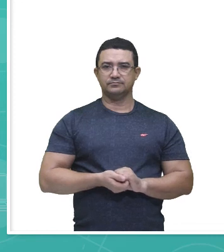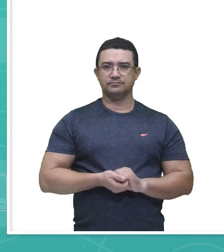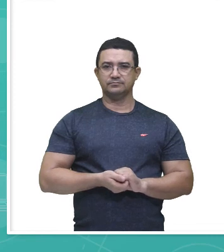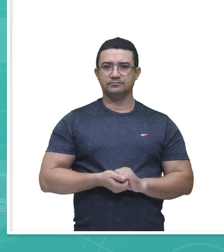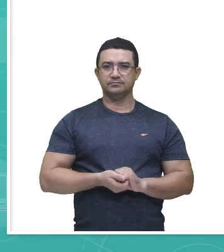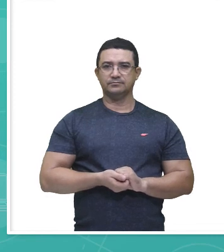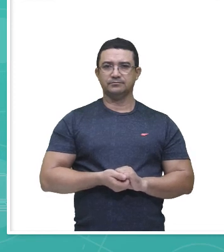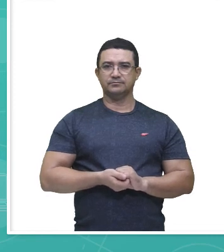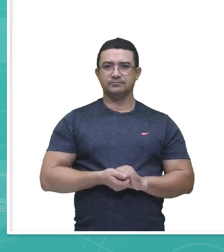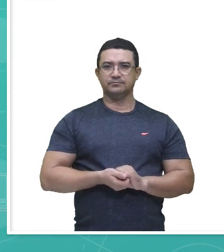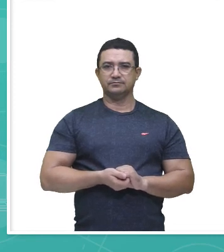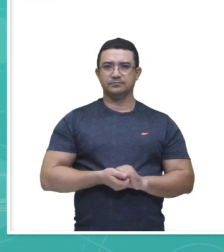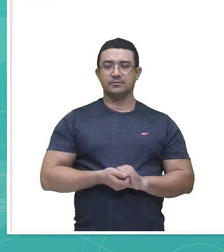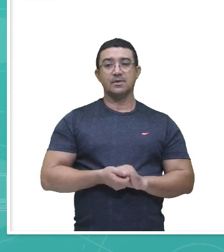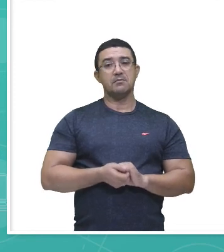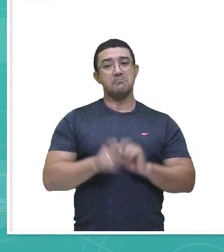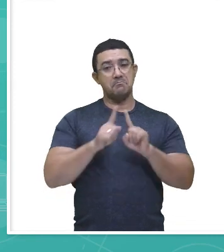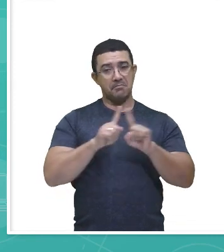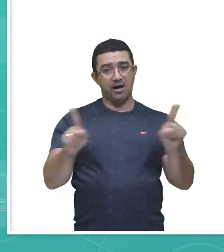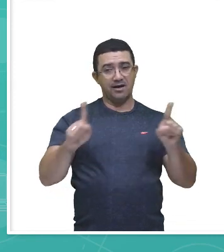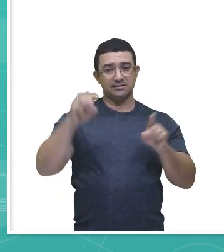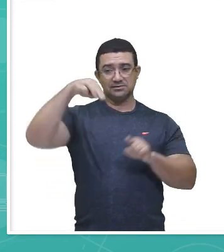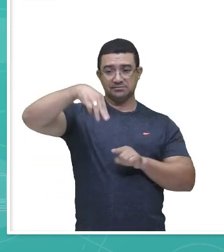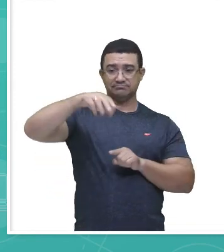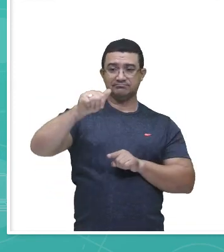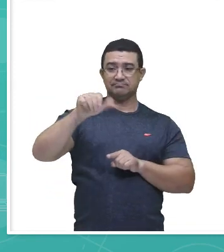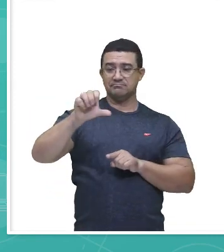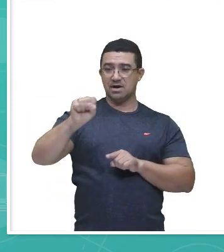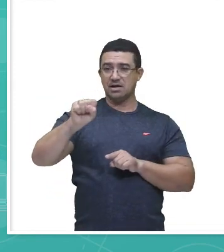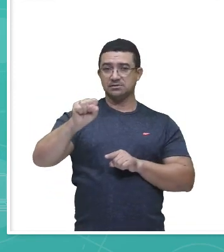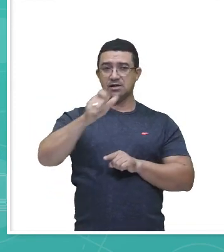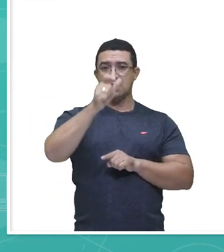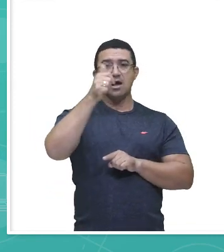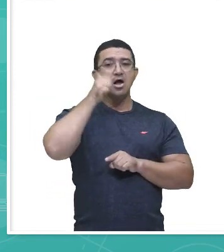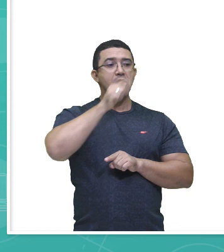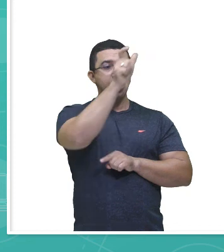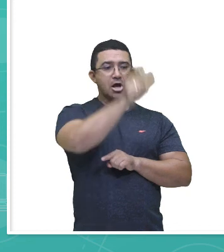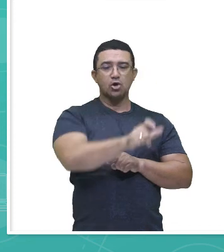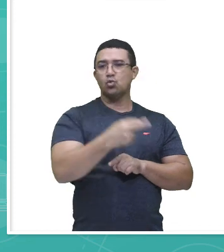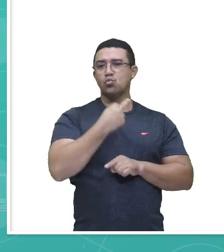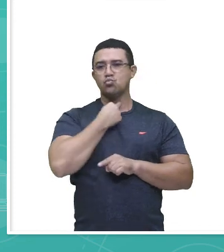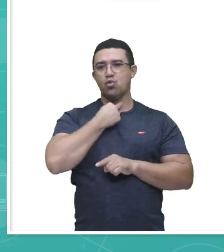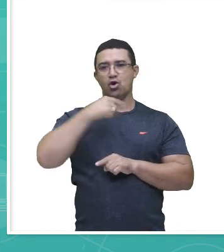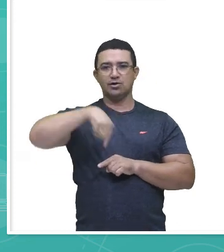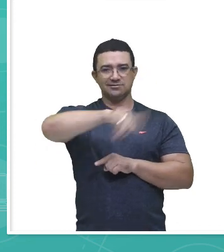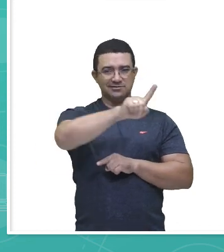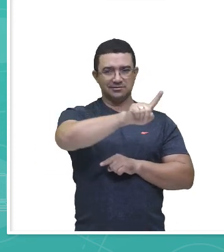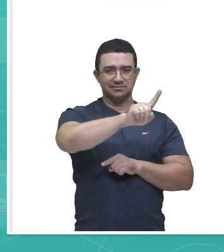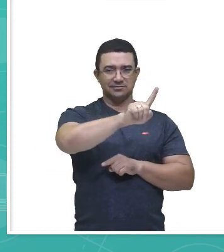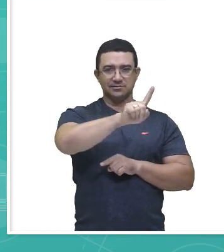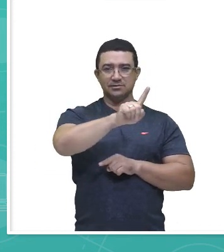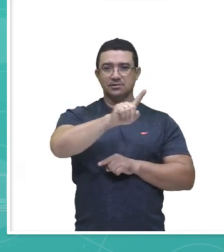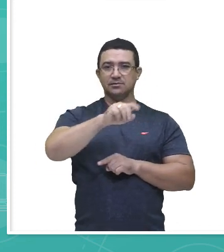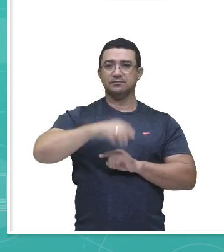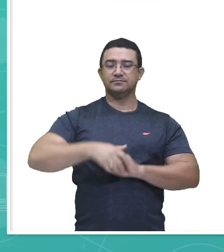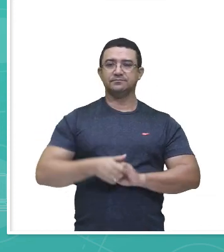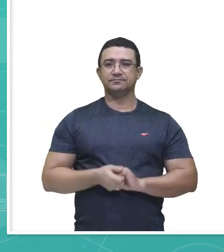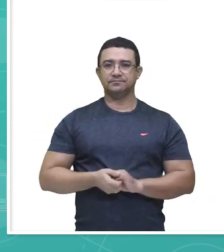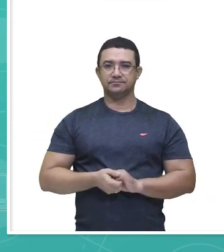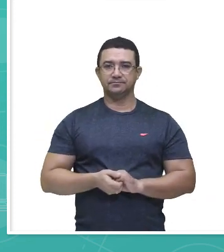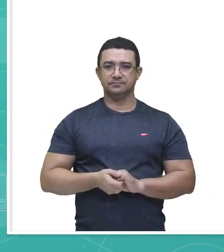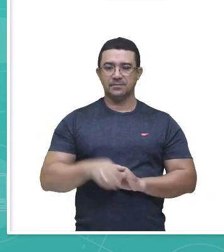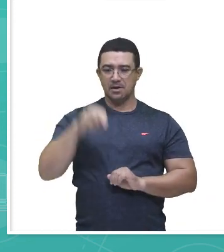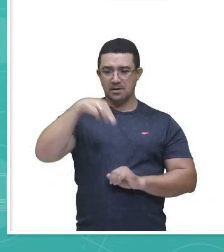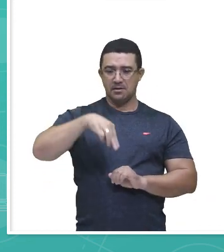encontrou? Mas ela não pôde ir, né? Aí você vai colocar, tirar aqui do